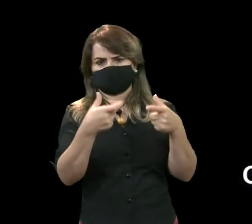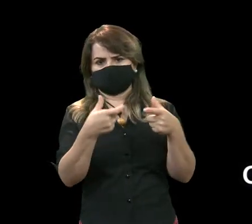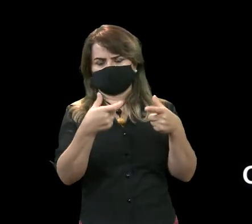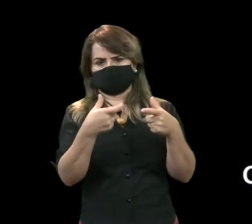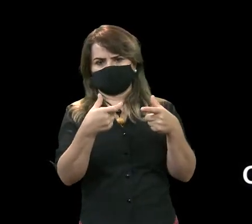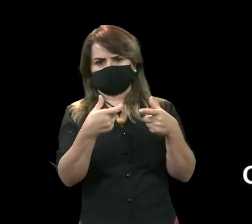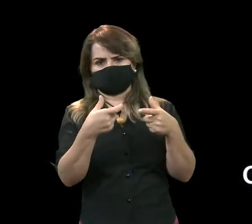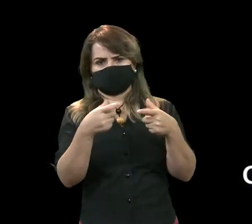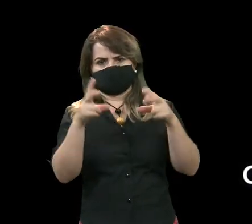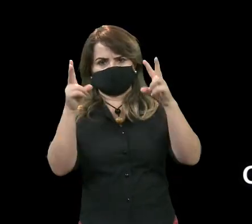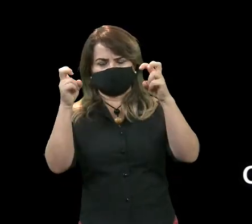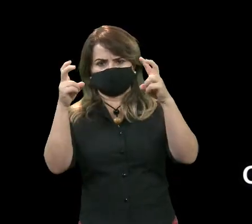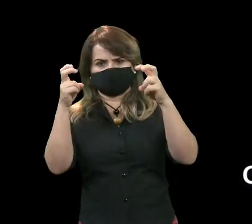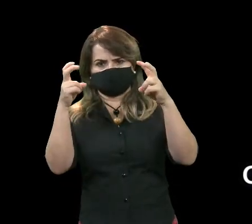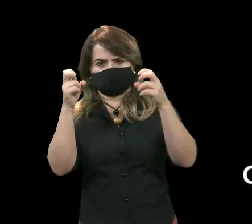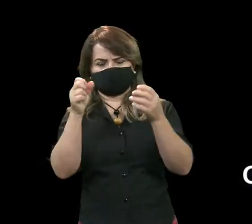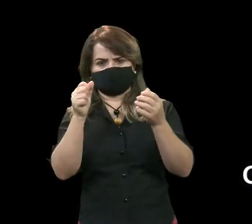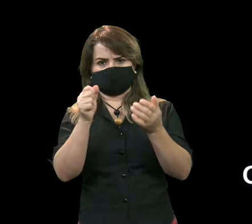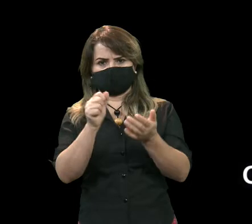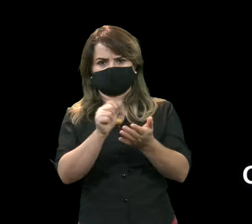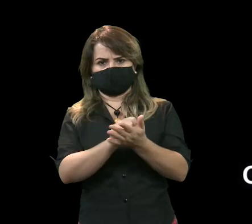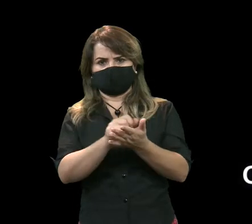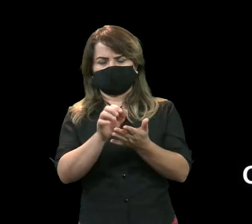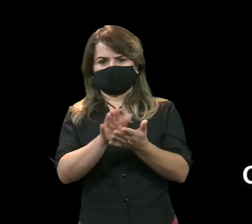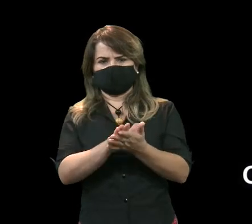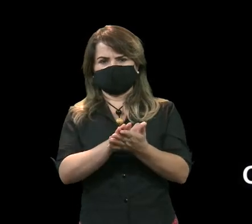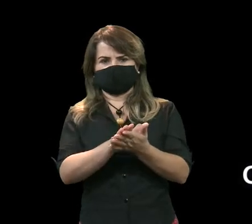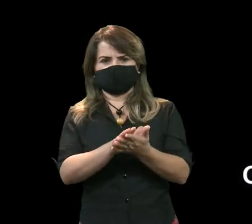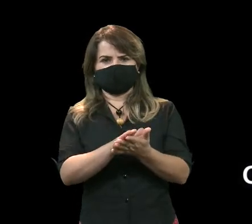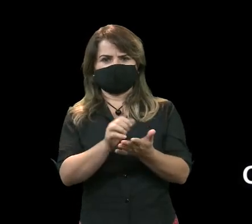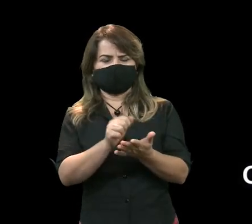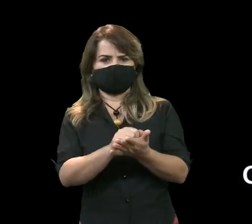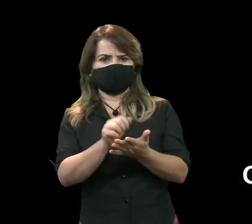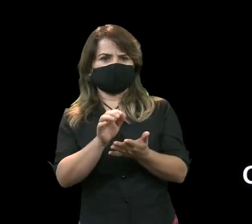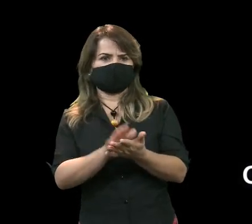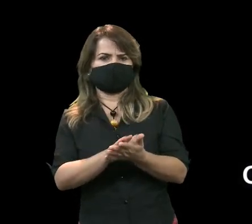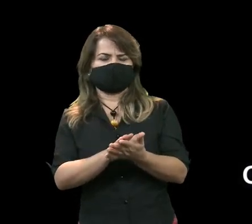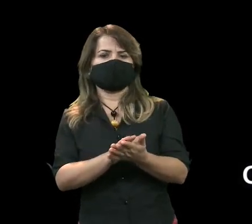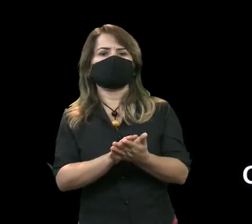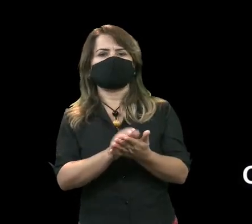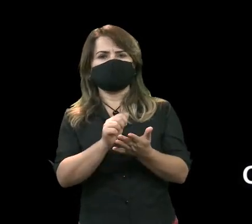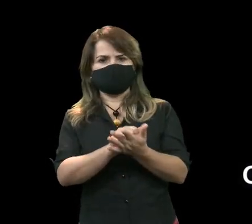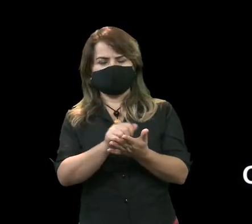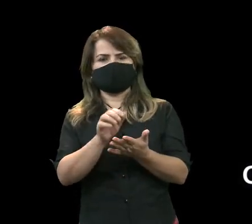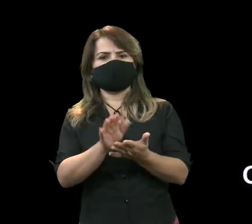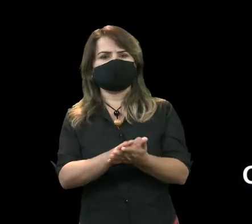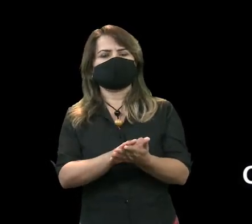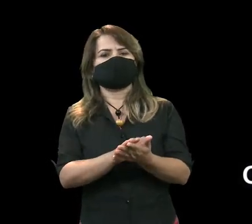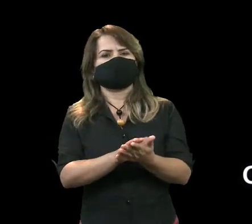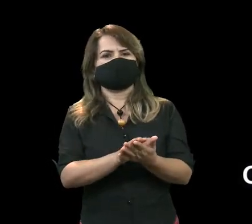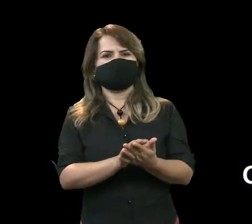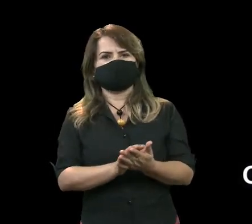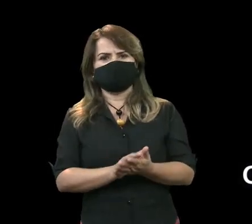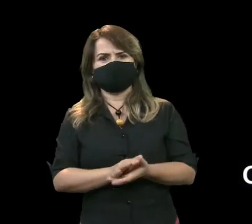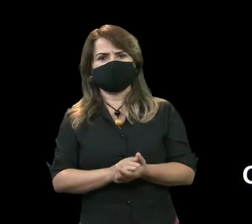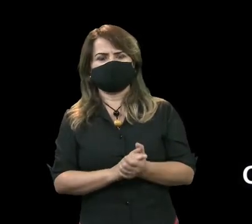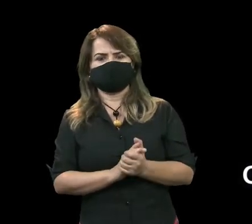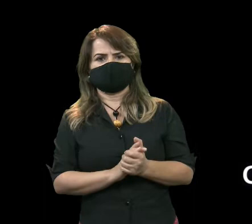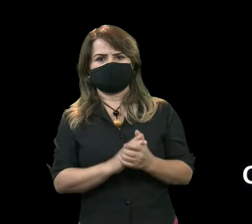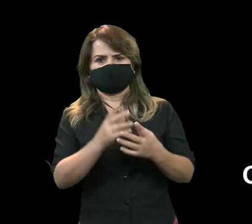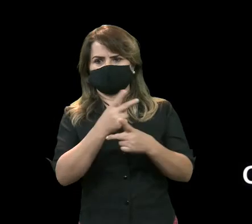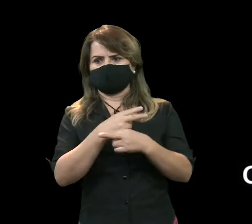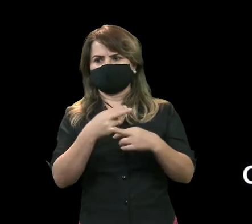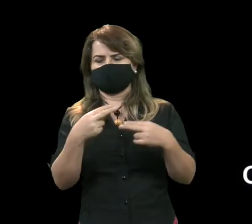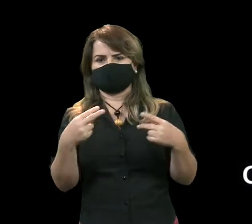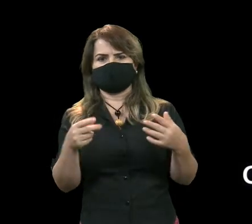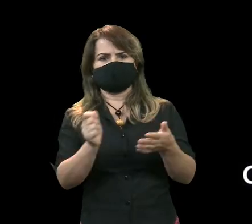dessas questões de notificação, essas questões de aplicação de multa, gerenciamento dessas notificações,